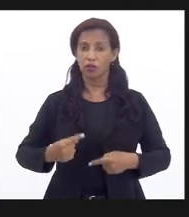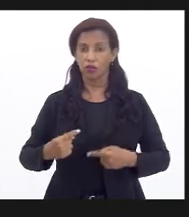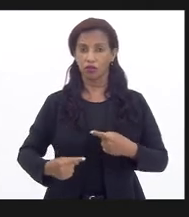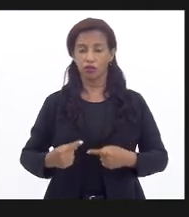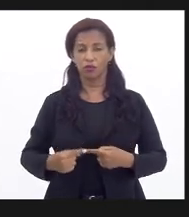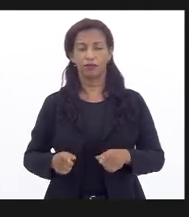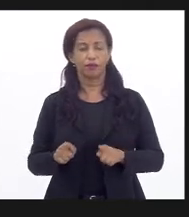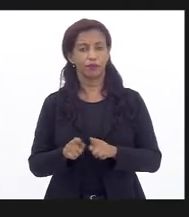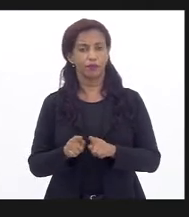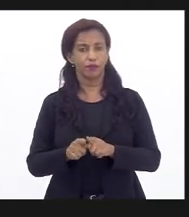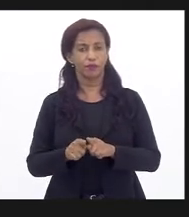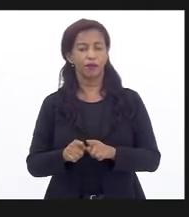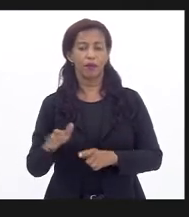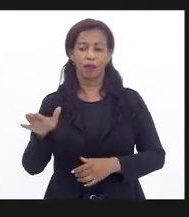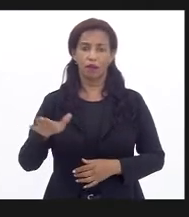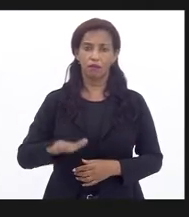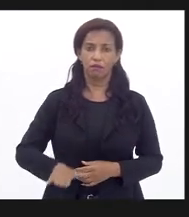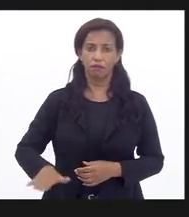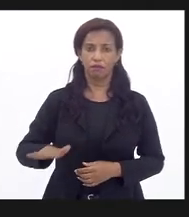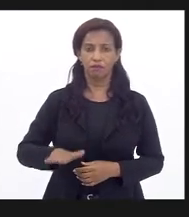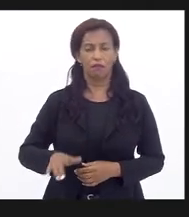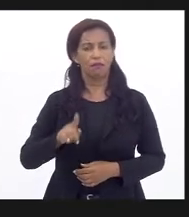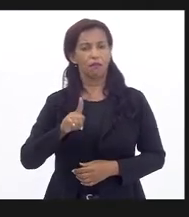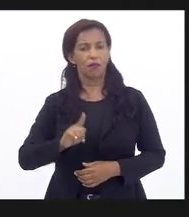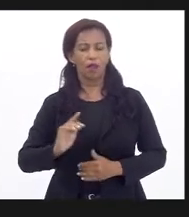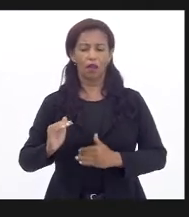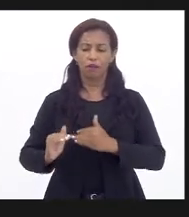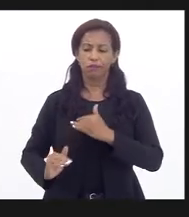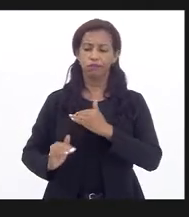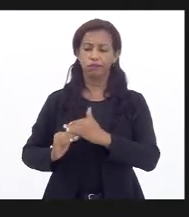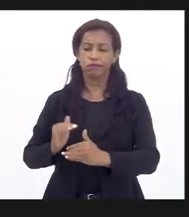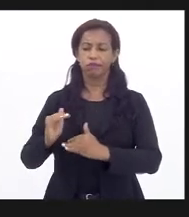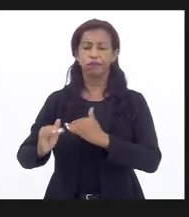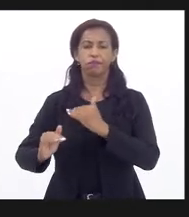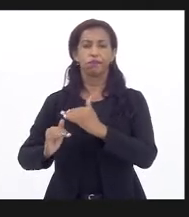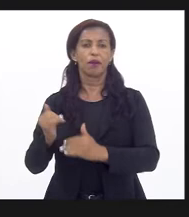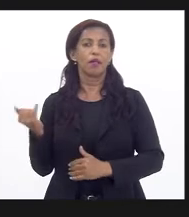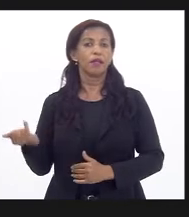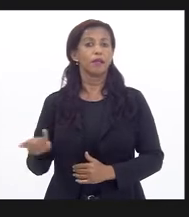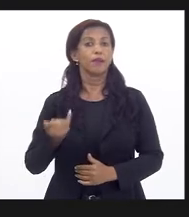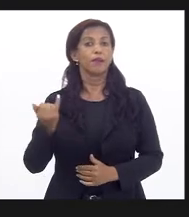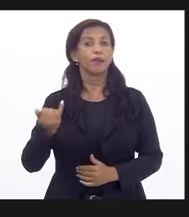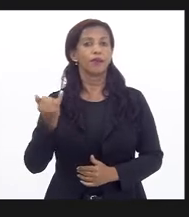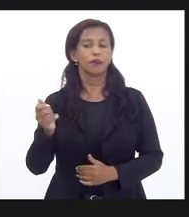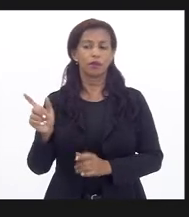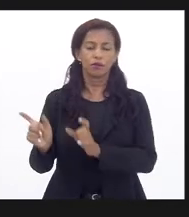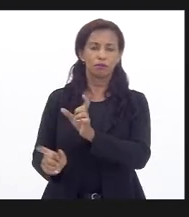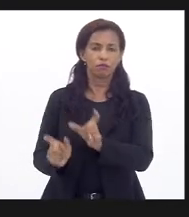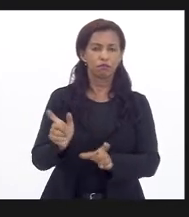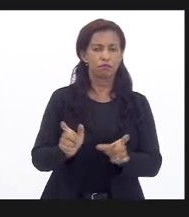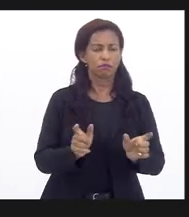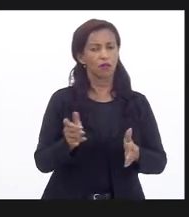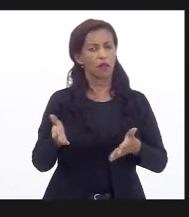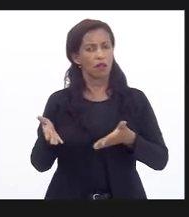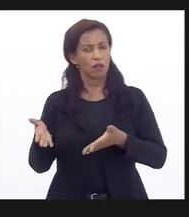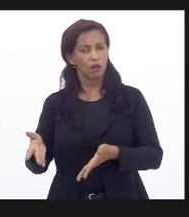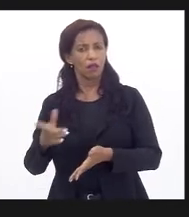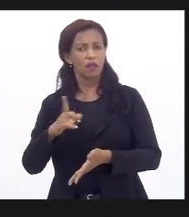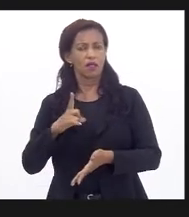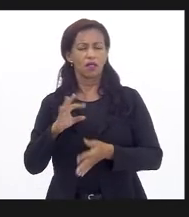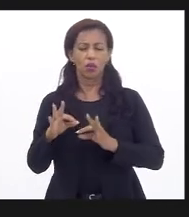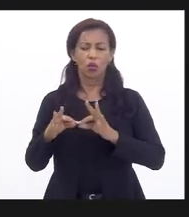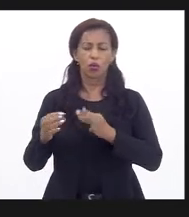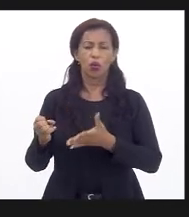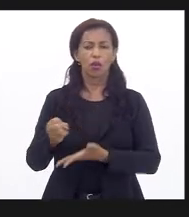Indiscutivelmente, a primeira infância é uma etapa crucial no desenvolvimento do ser humano. Nela se consolida toda a